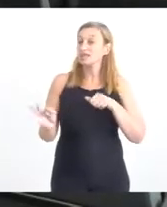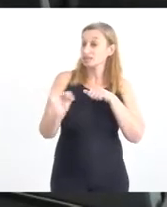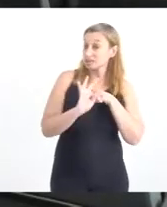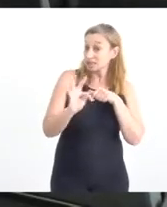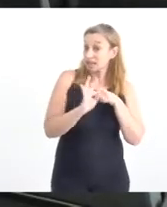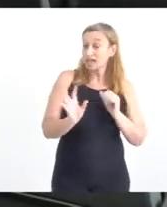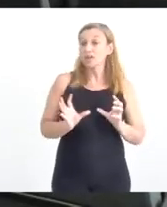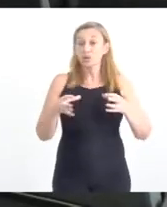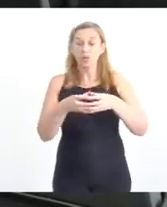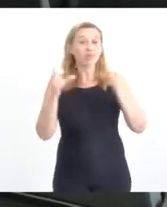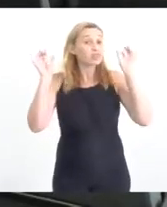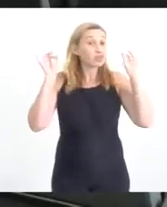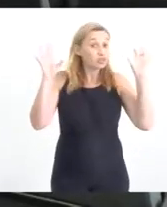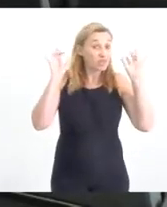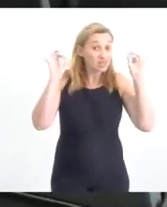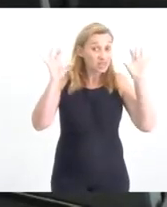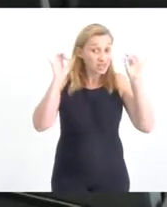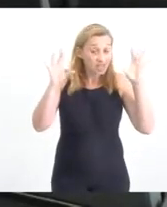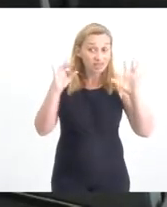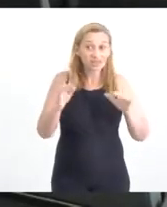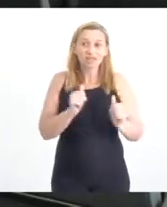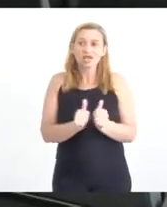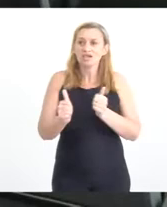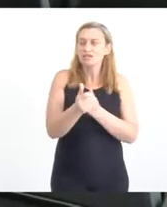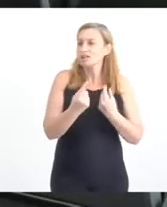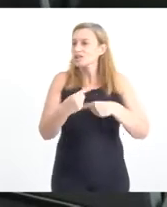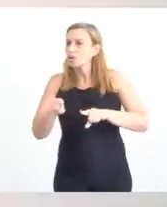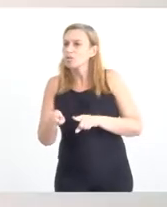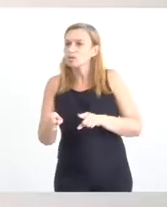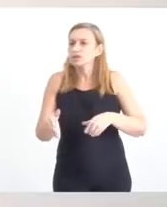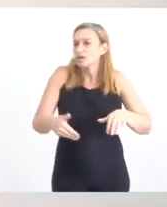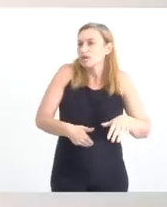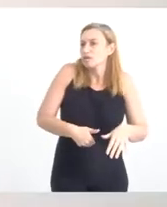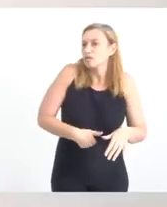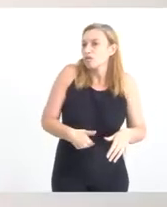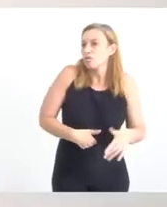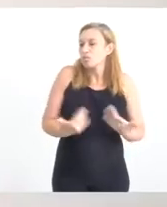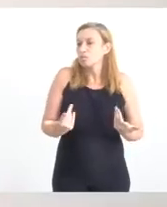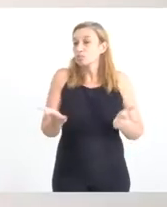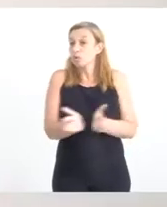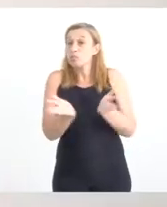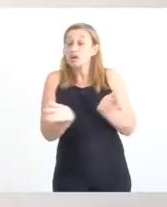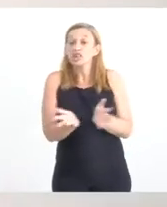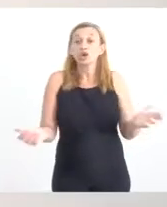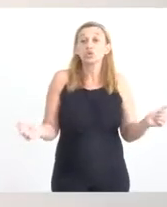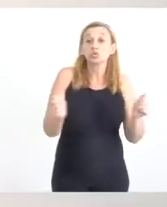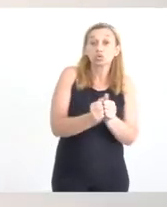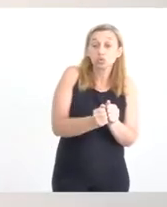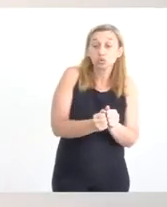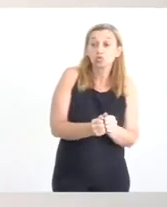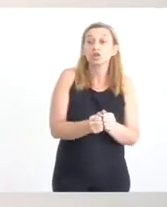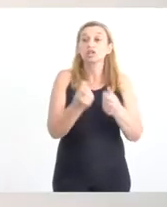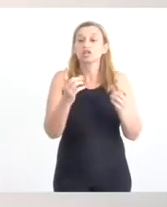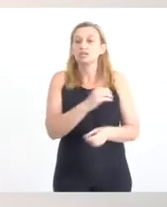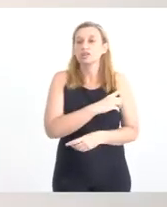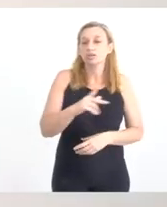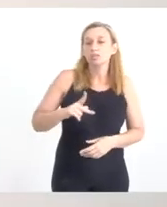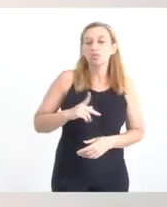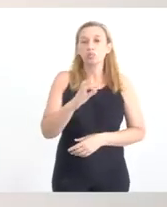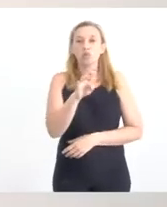da comissão especial de enfrentamento à miséria e combate à pobreza juntamente a Defensoria Pública